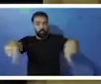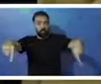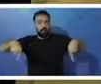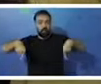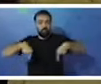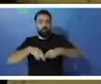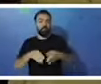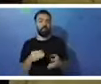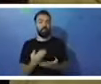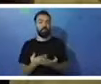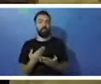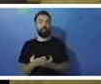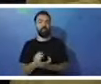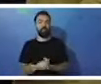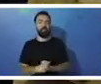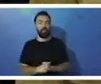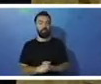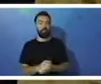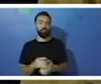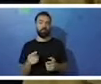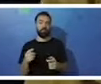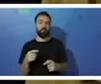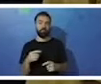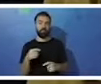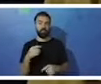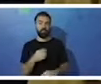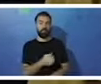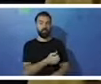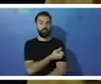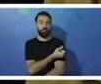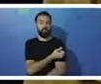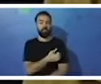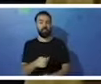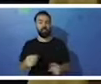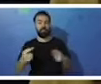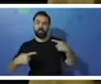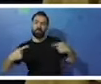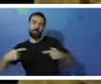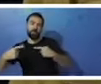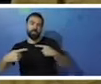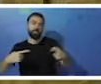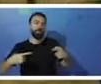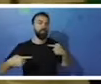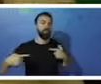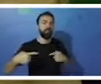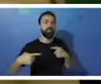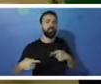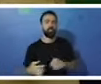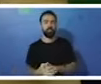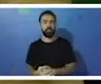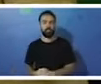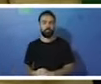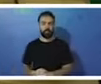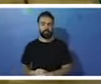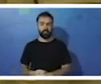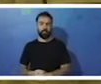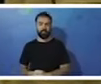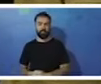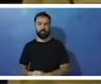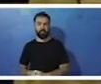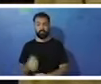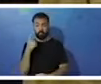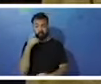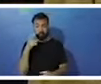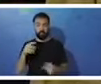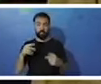Luan e eles estão conversando com a professora Mônica. Vamos descobrir o que é? Então, observe o